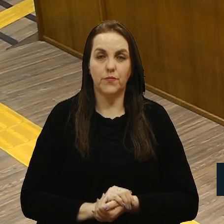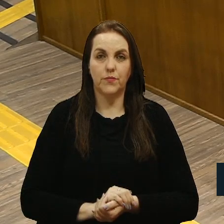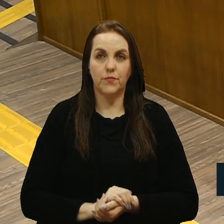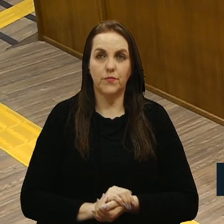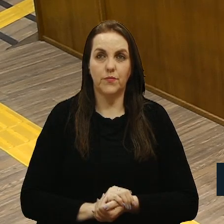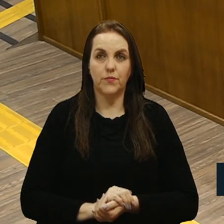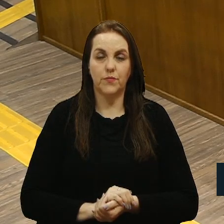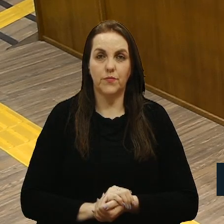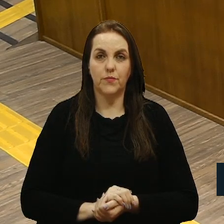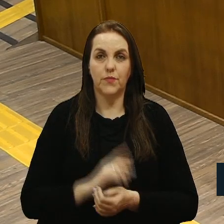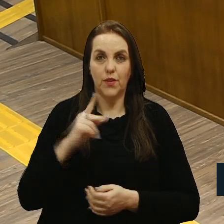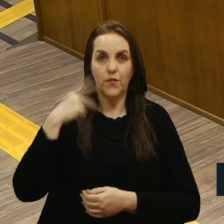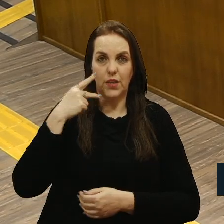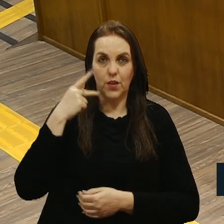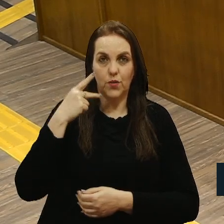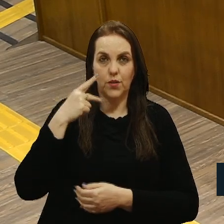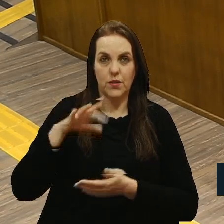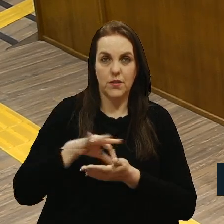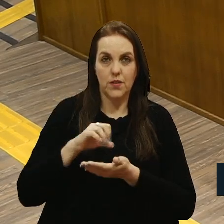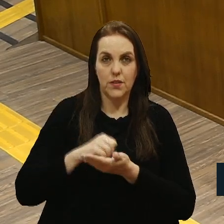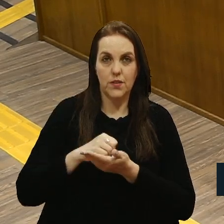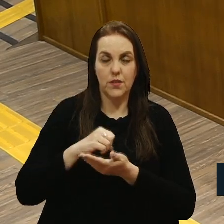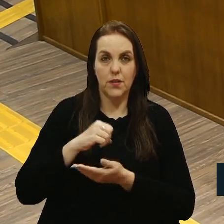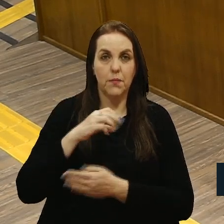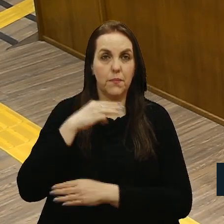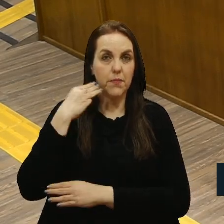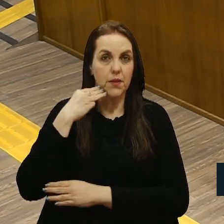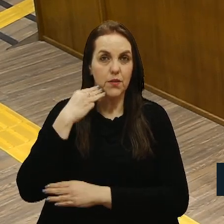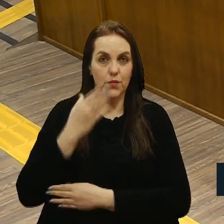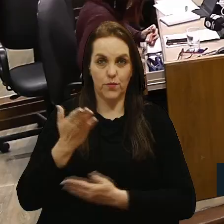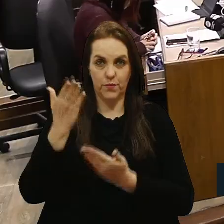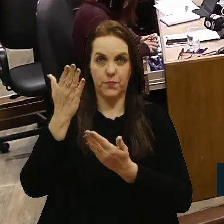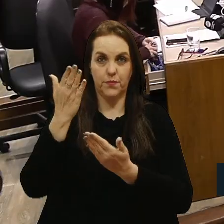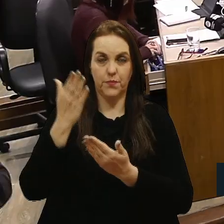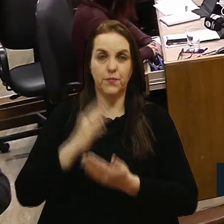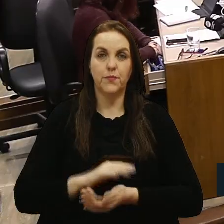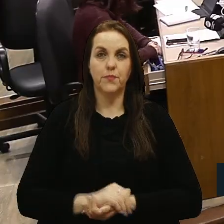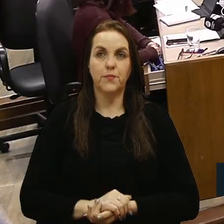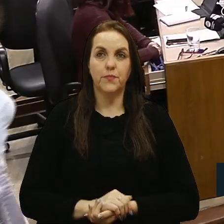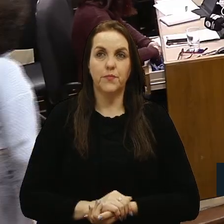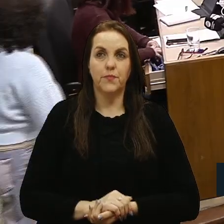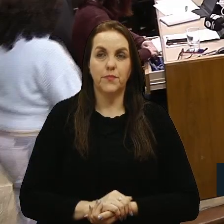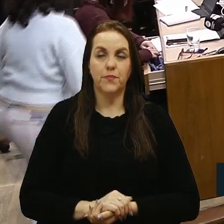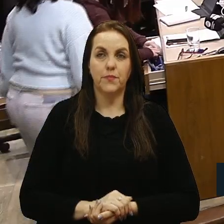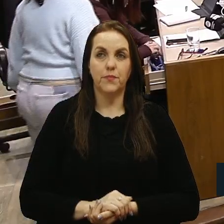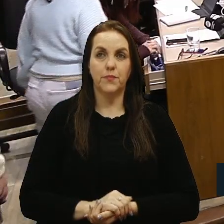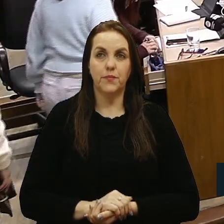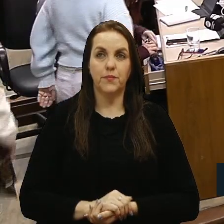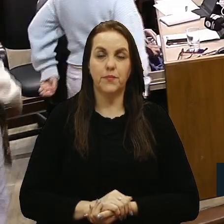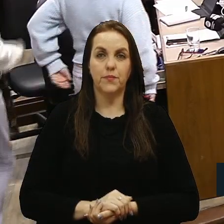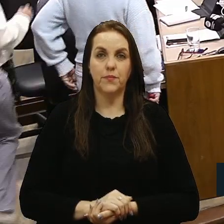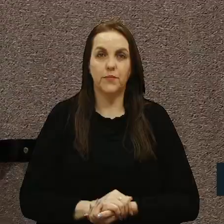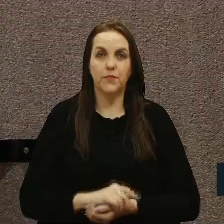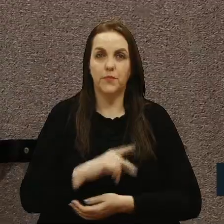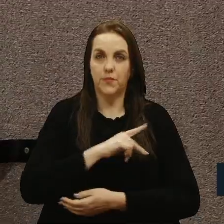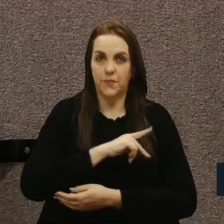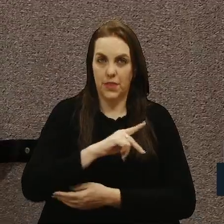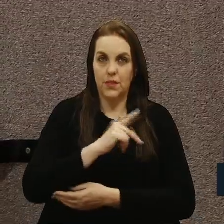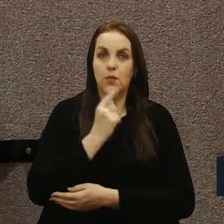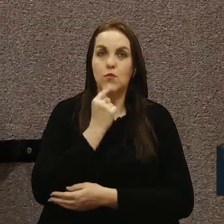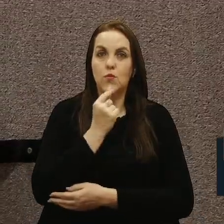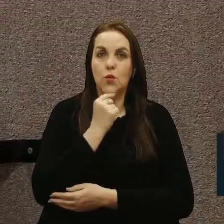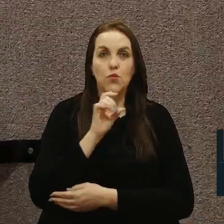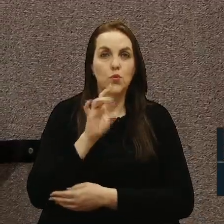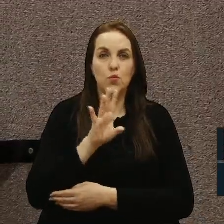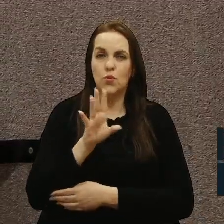A primeira vereadora inscrita é a vereadora Marisol Santos, com a palavra. Bom, presidente João, queria só fazer uma